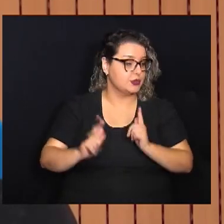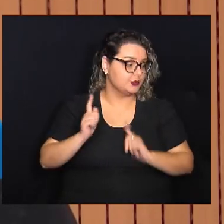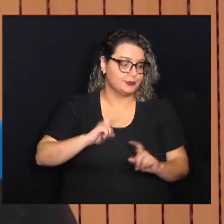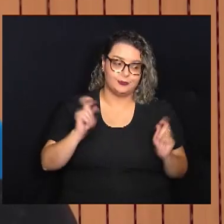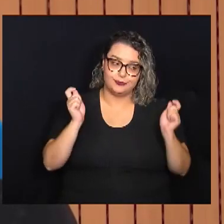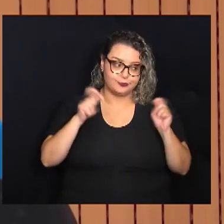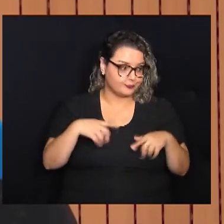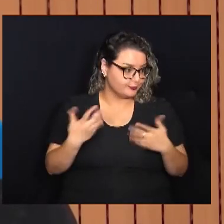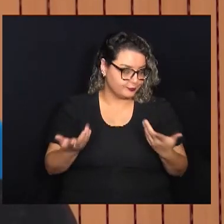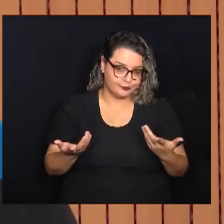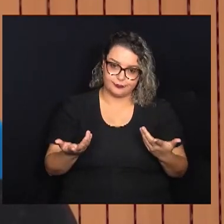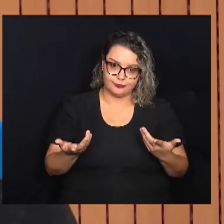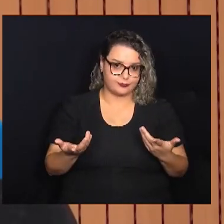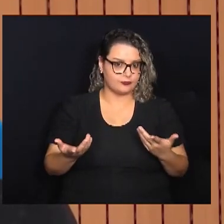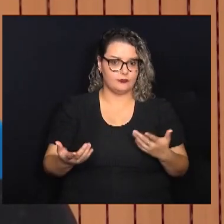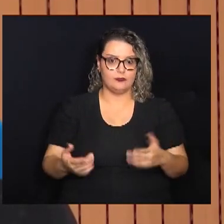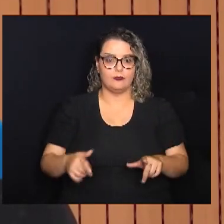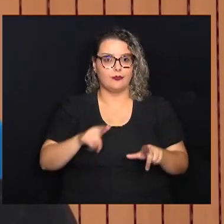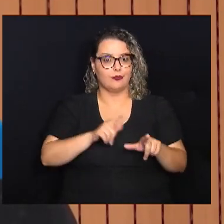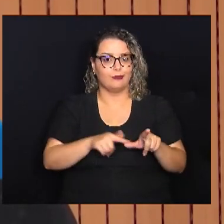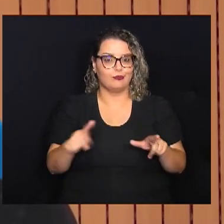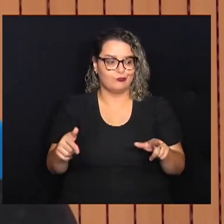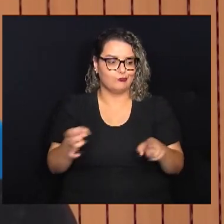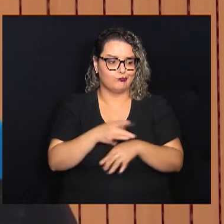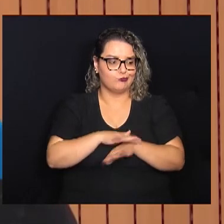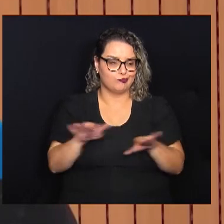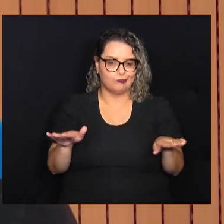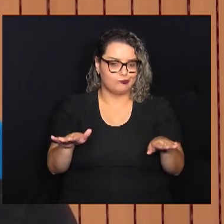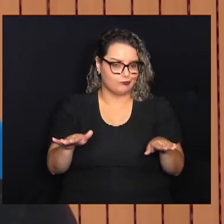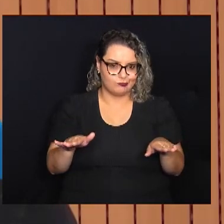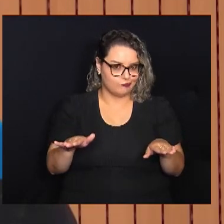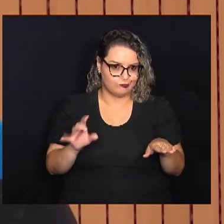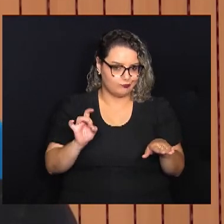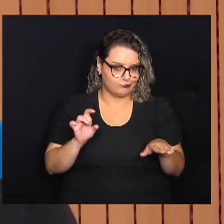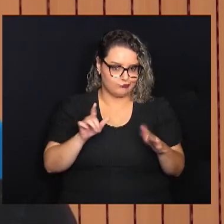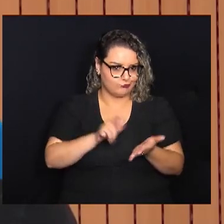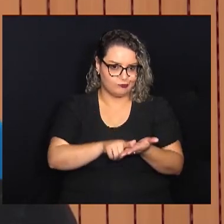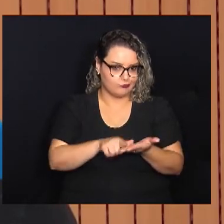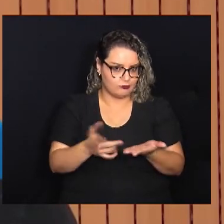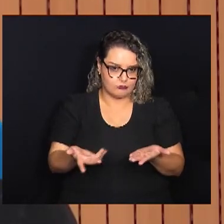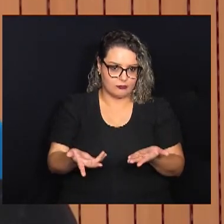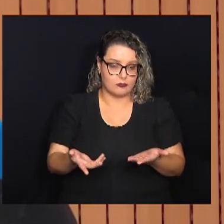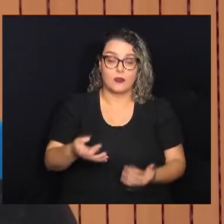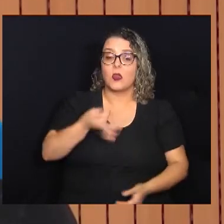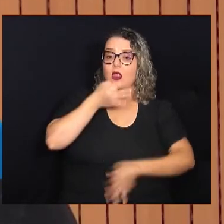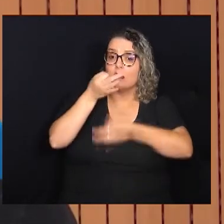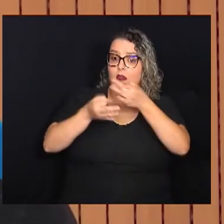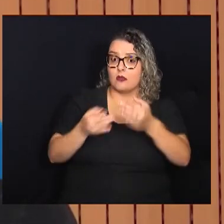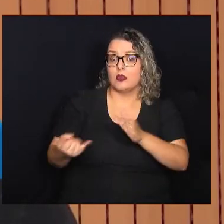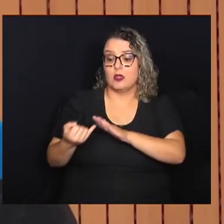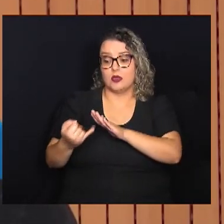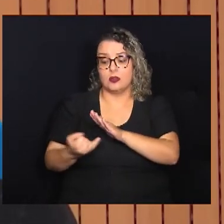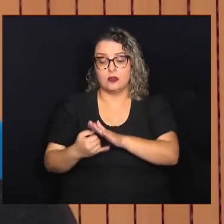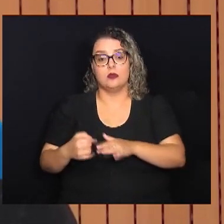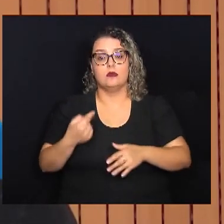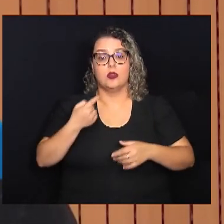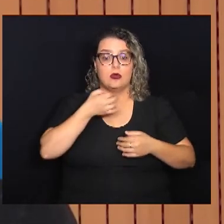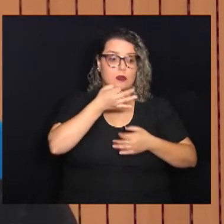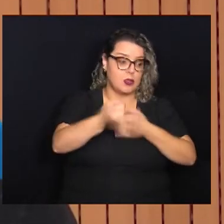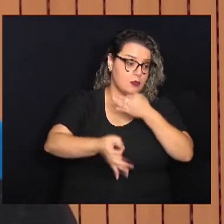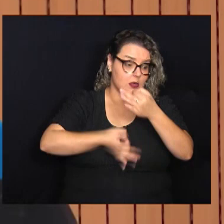eficiente, a letra fica morta, né? E a gente vê que a crítica das entidades aqui presentes, da